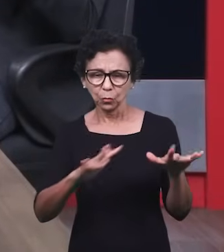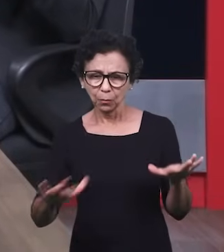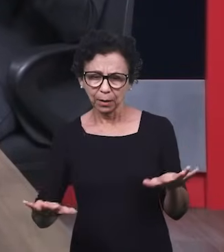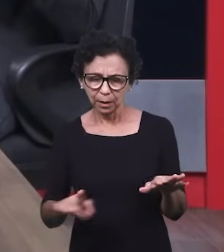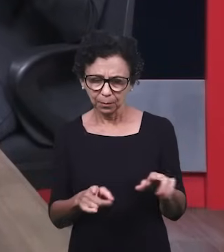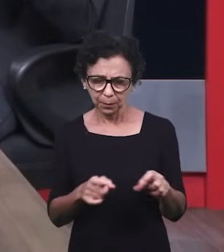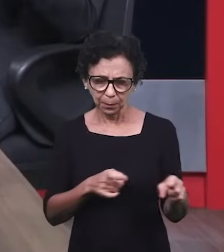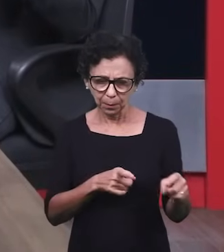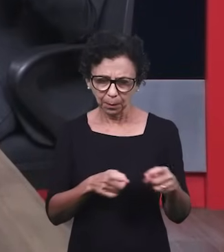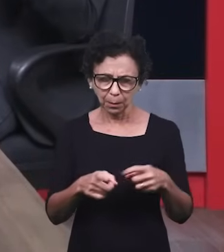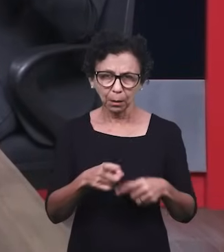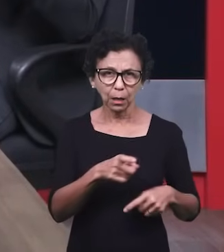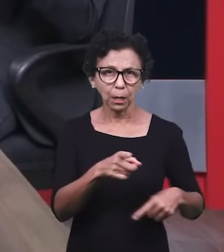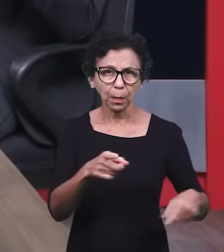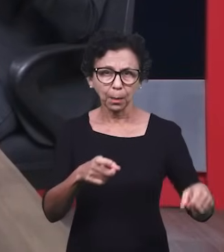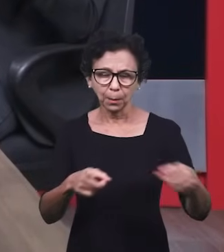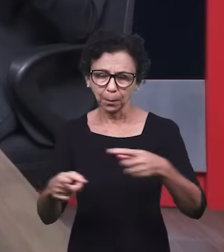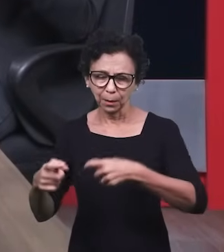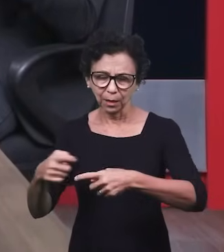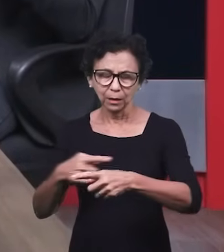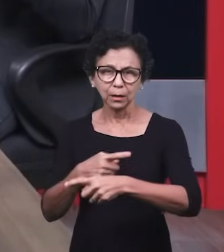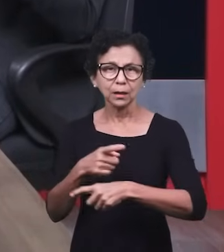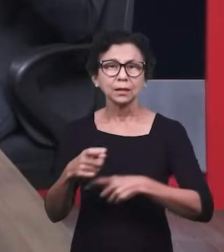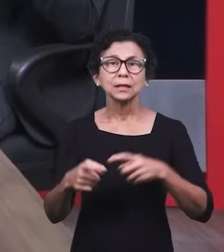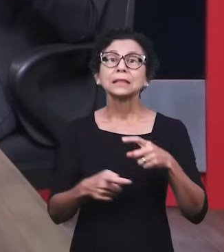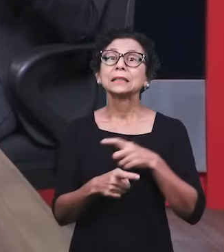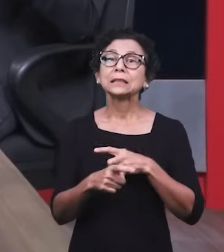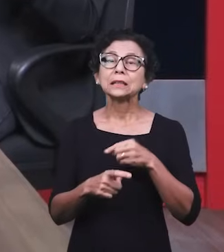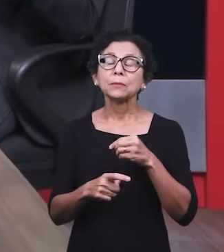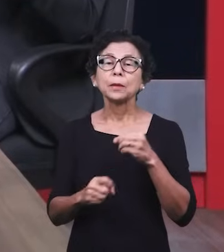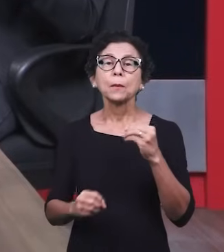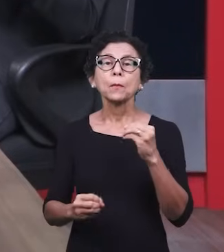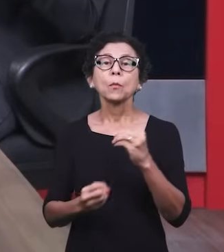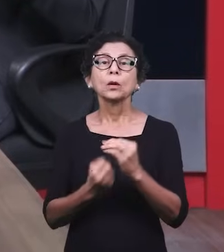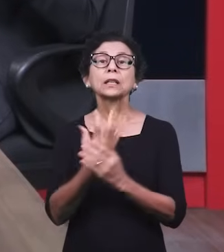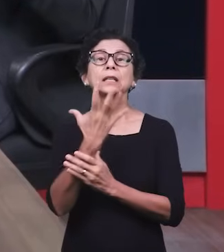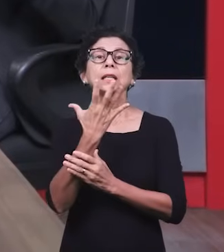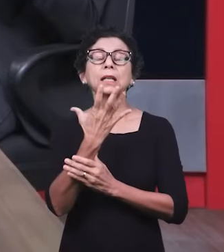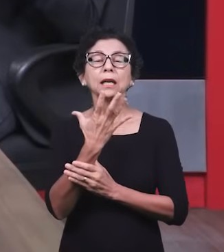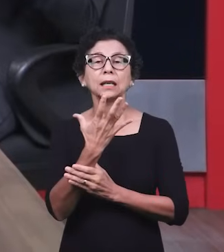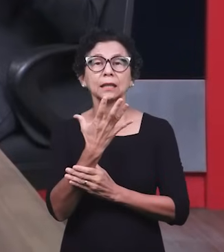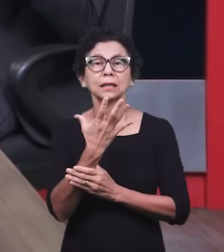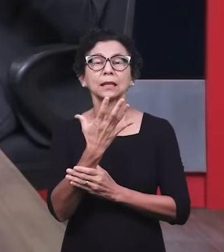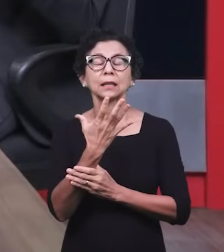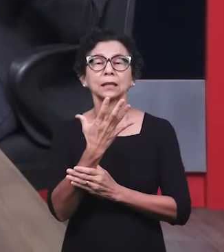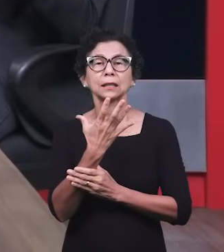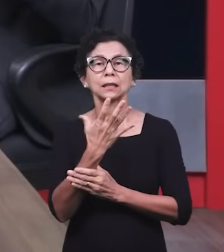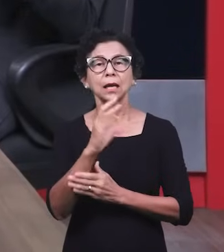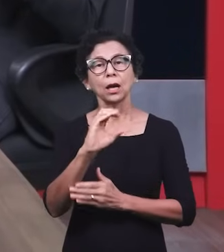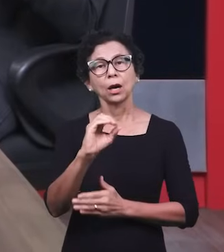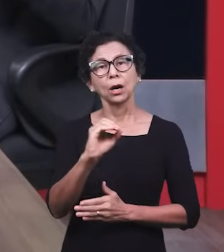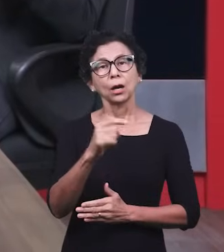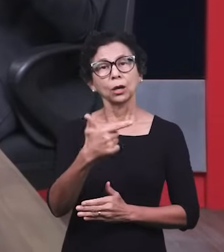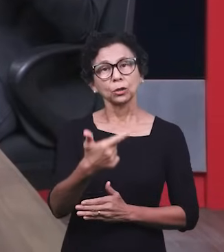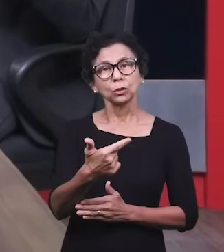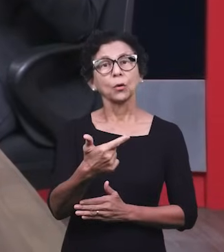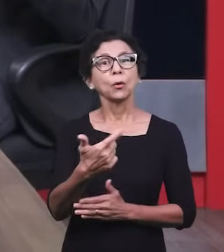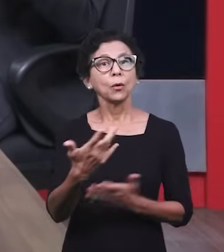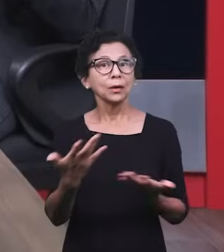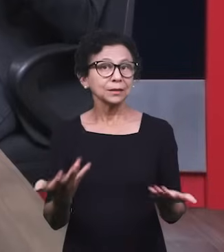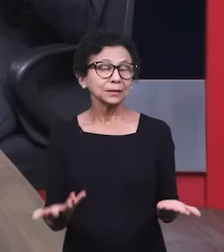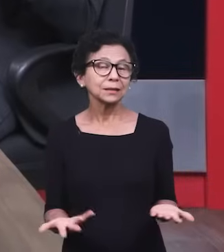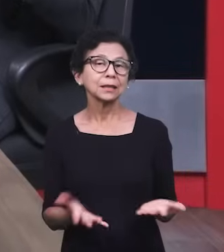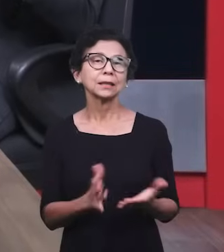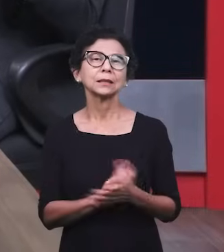participação significativa né na na produção de oxigênio então nós temos também outros eh as próprias